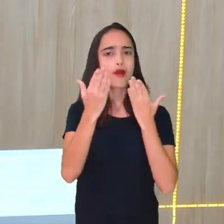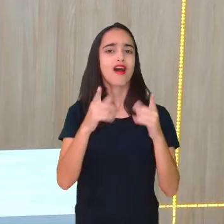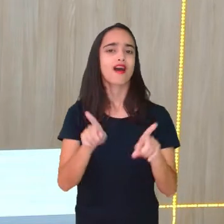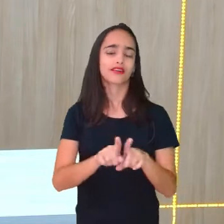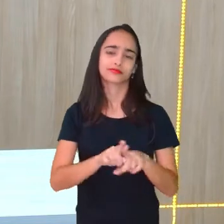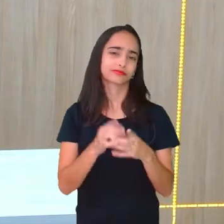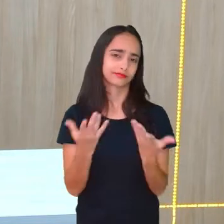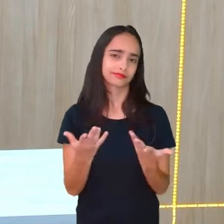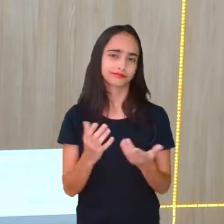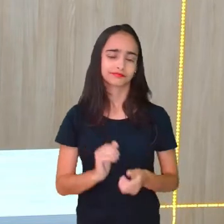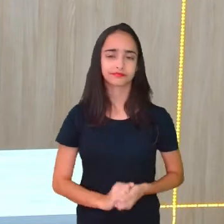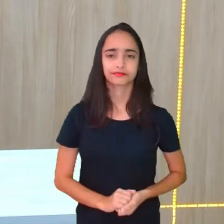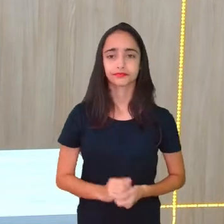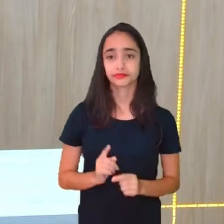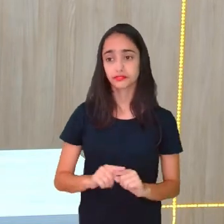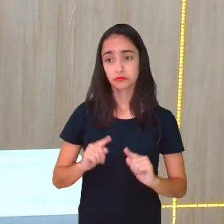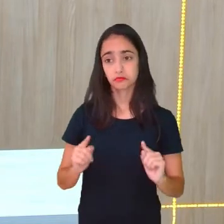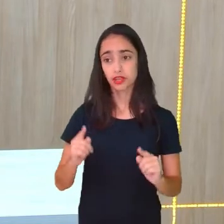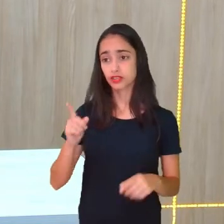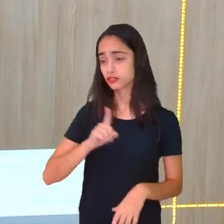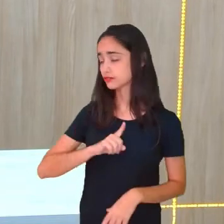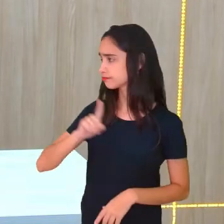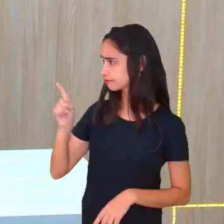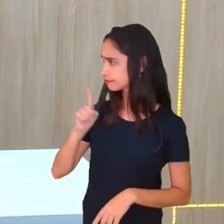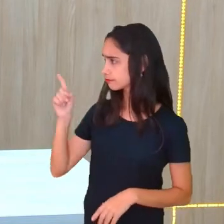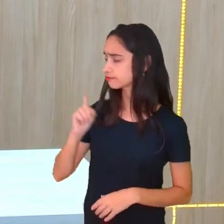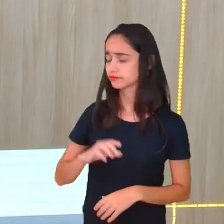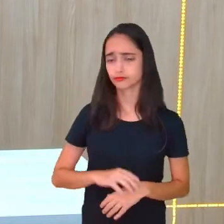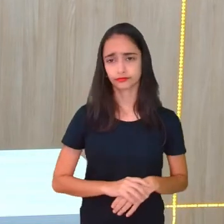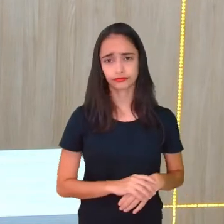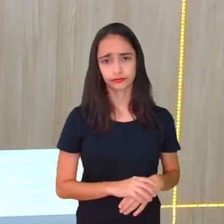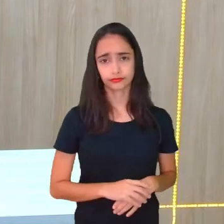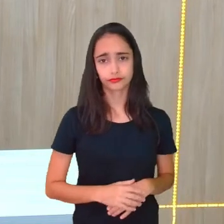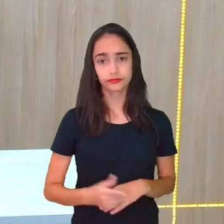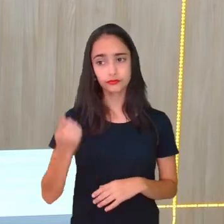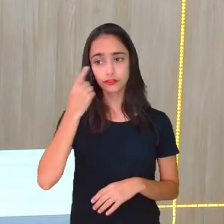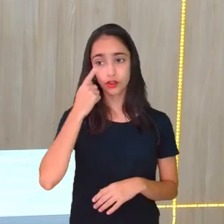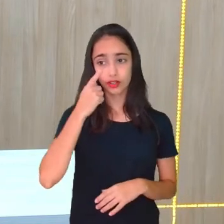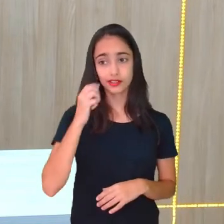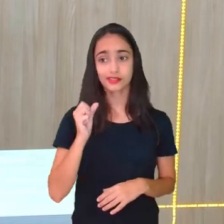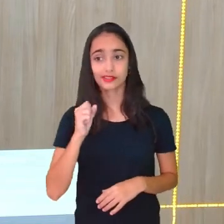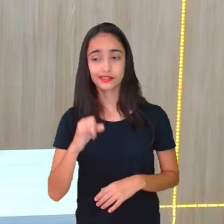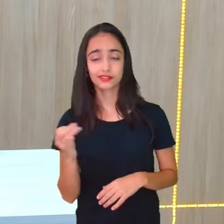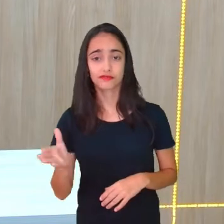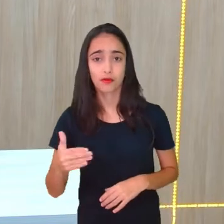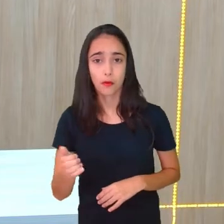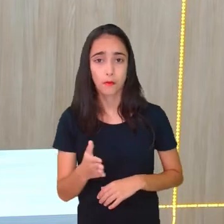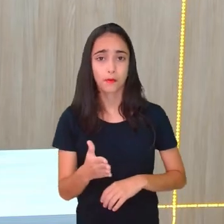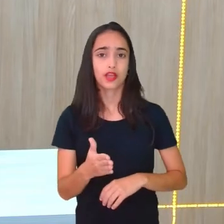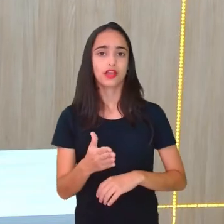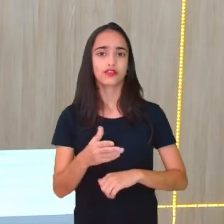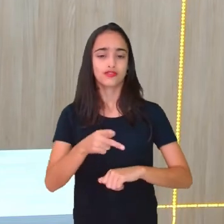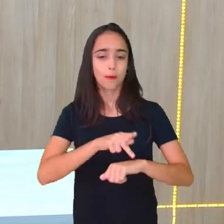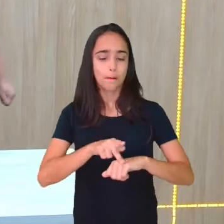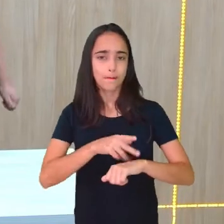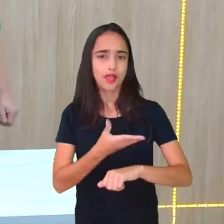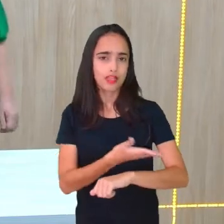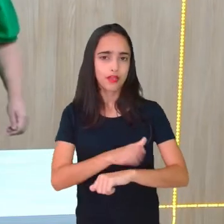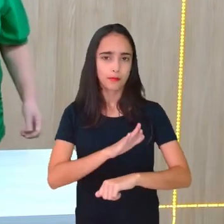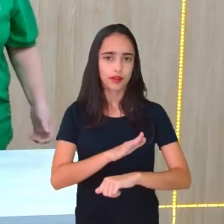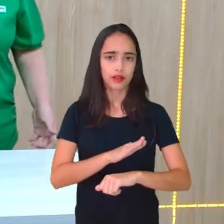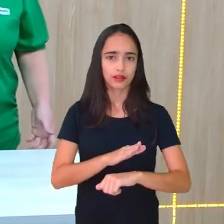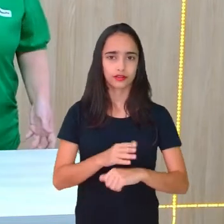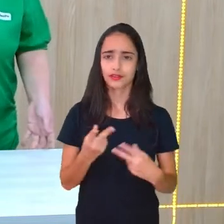A chance de preto e branco, a mesma chance do azul. 4 em 18. Então, se alguém